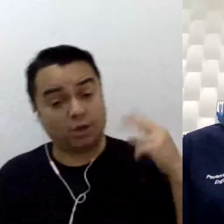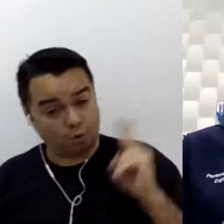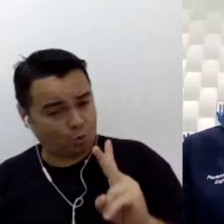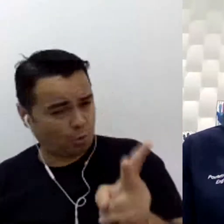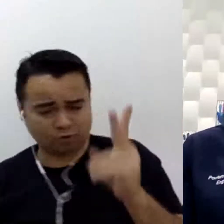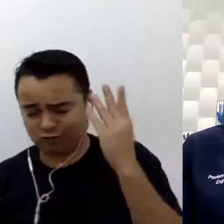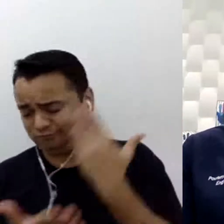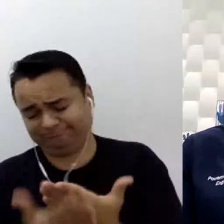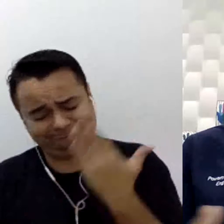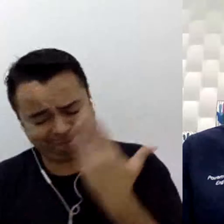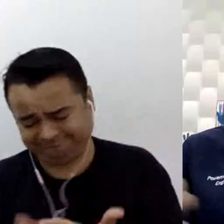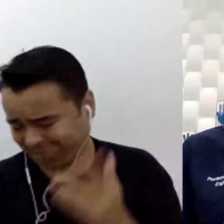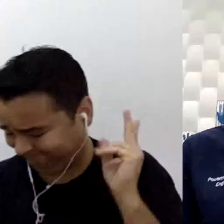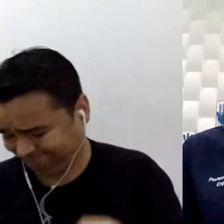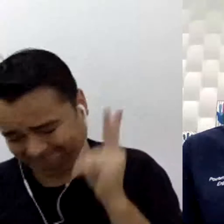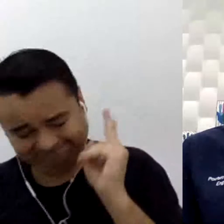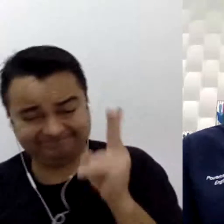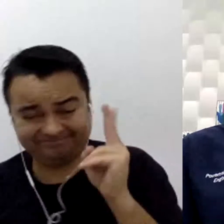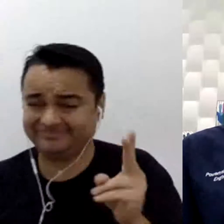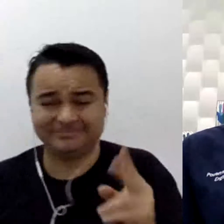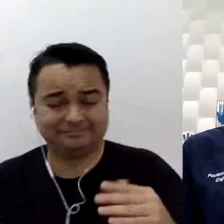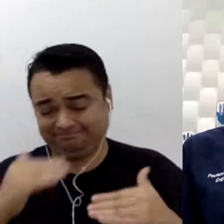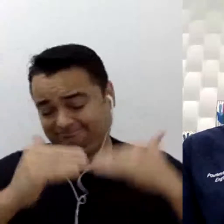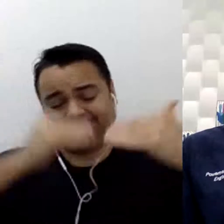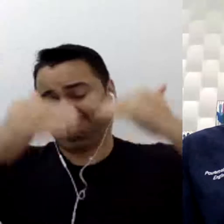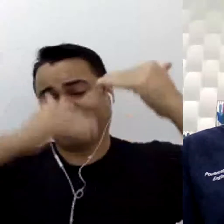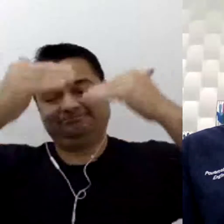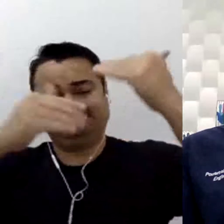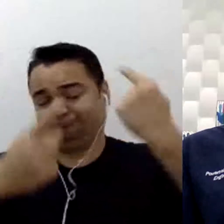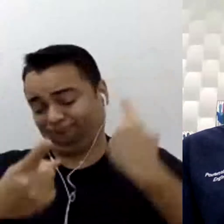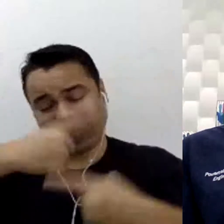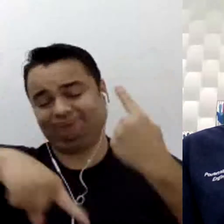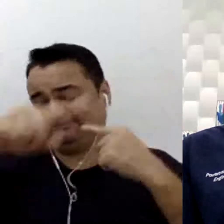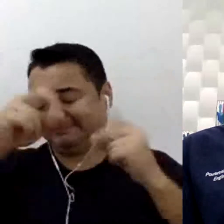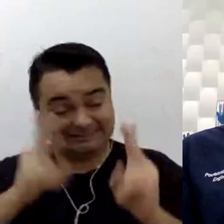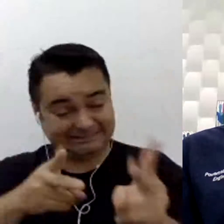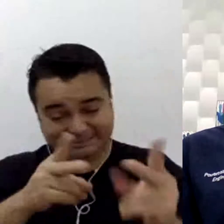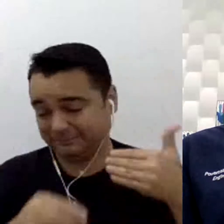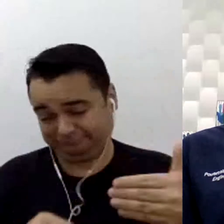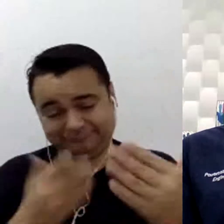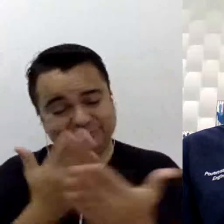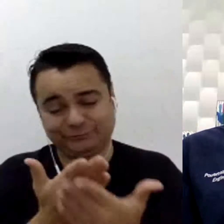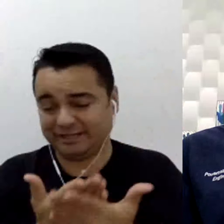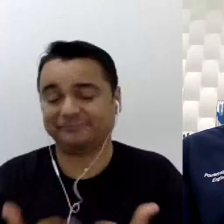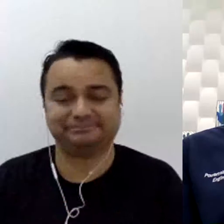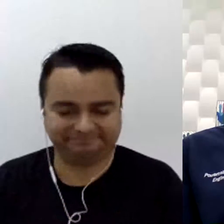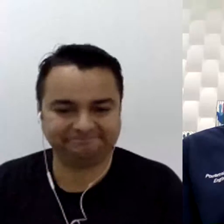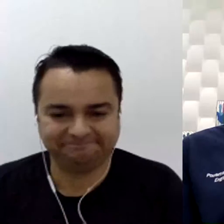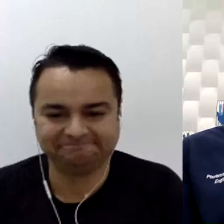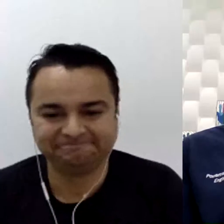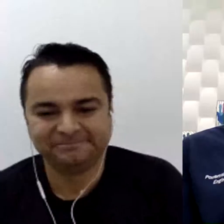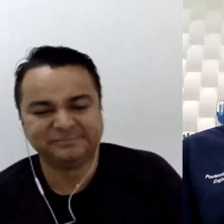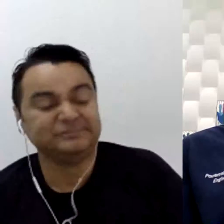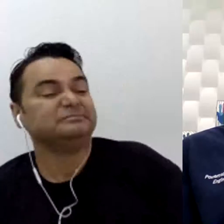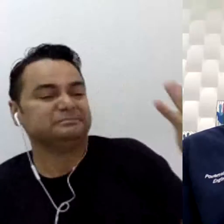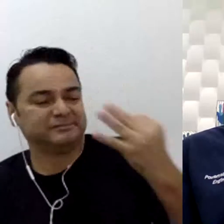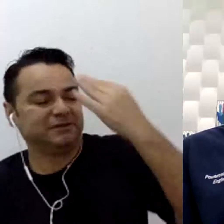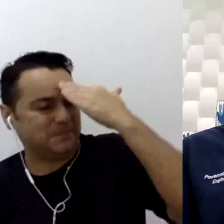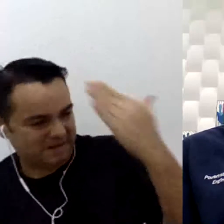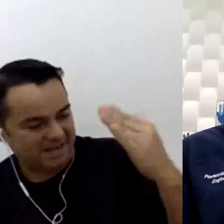estudando continuamente, me desenvolvendo. É isso que a gente faz continuamente, tá? Perfeito, obrigada,